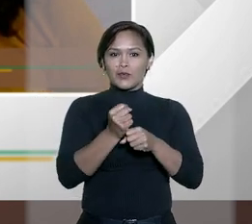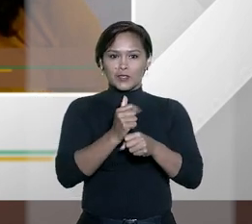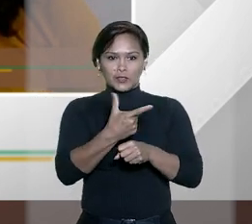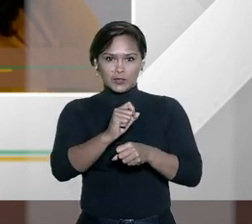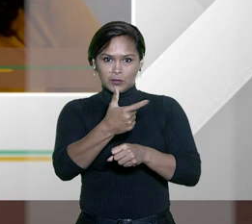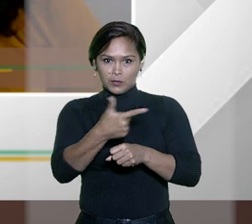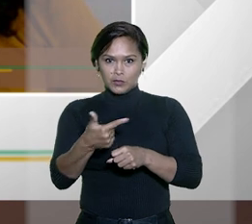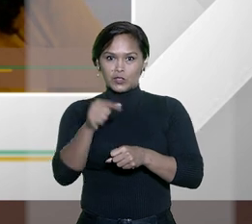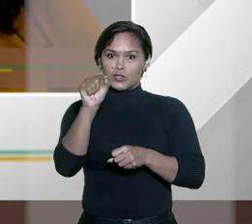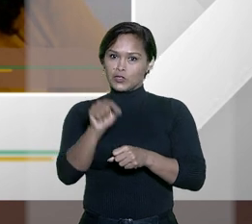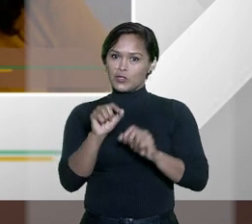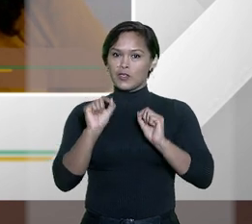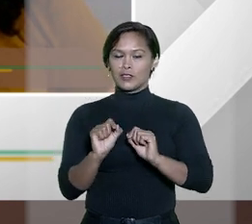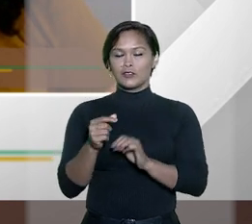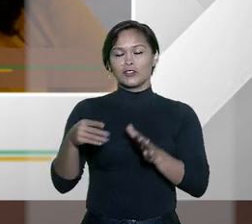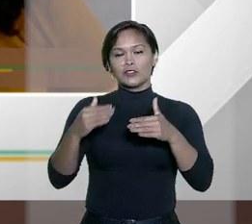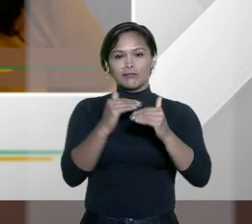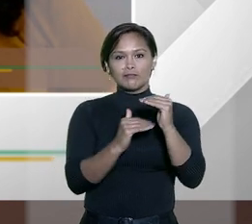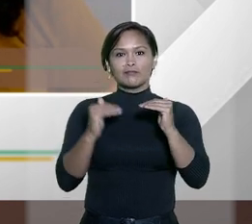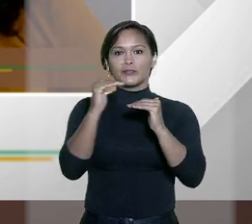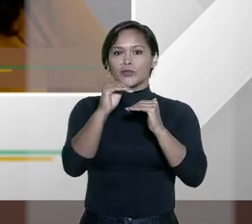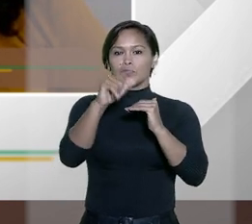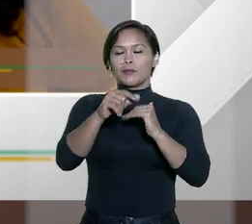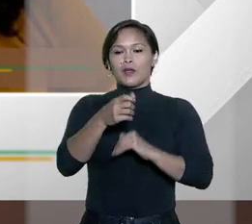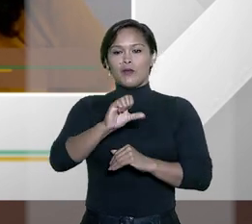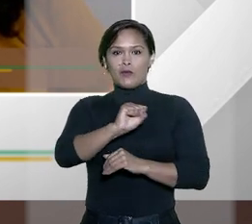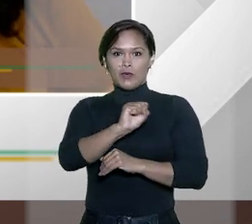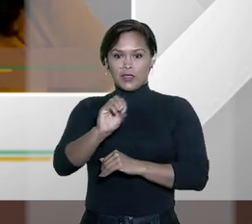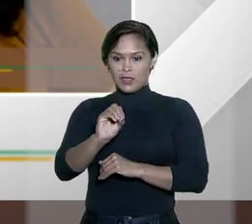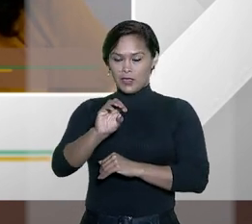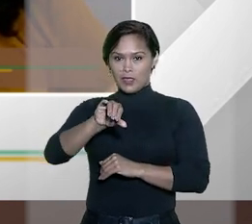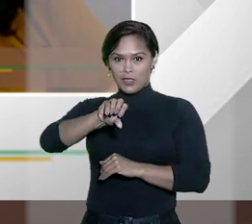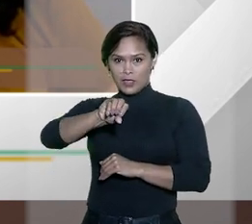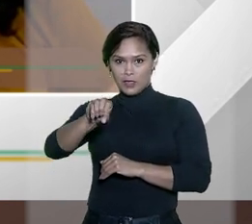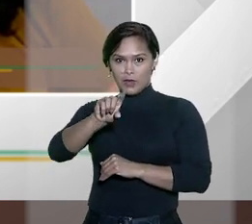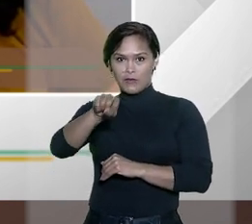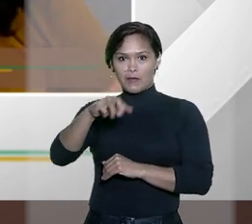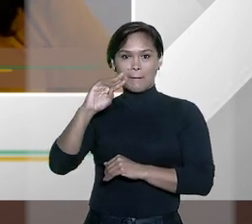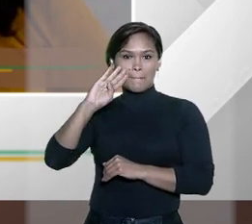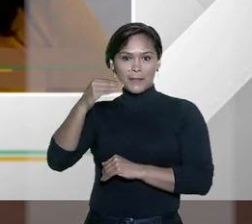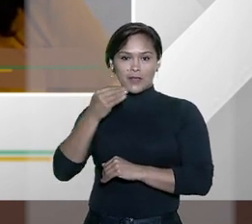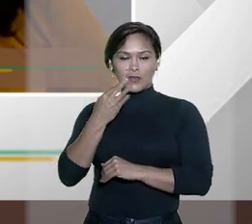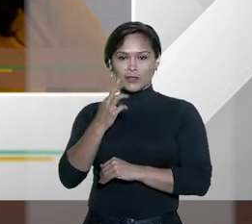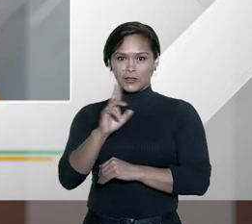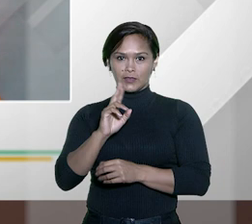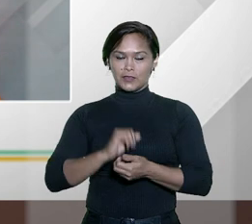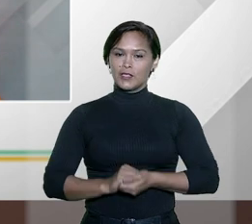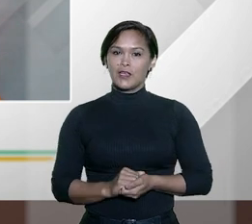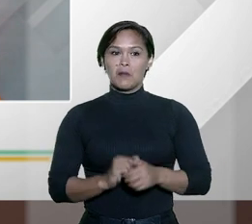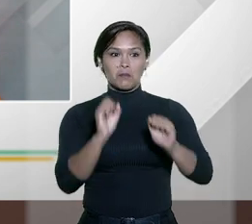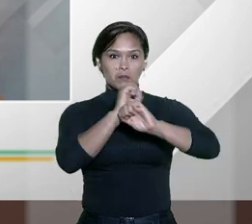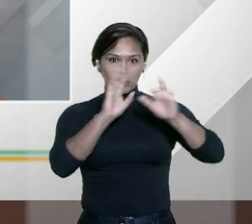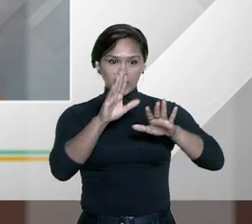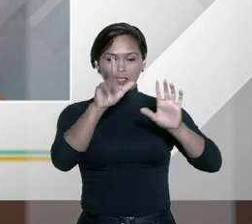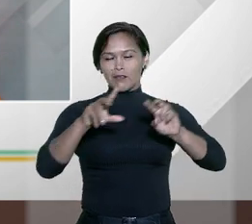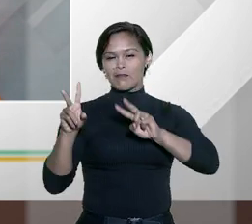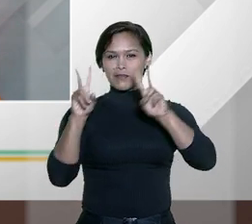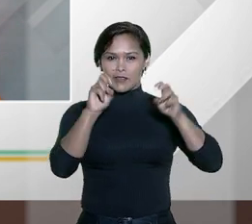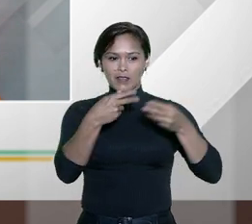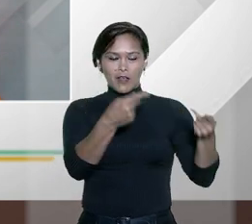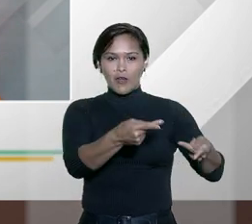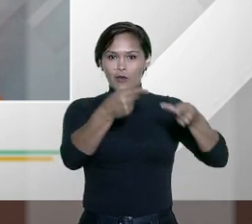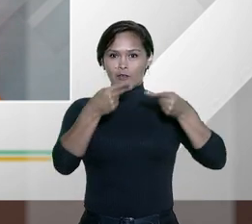ano de 2022 é de que ultrapasse os 89 bilhões de reais. Para esclarecer esse